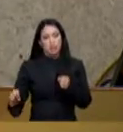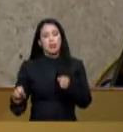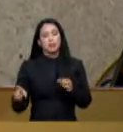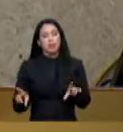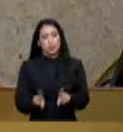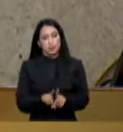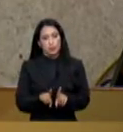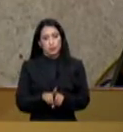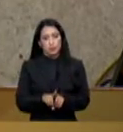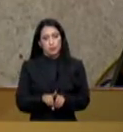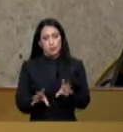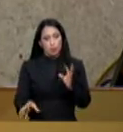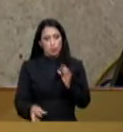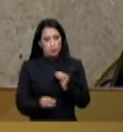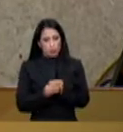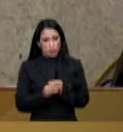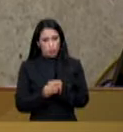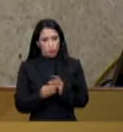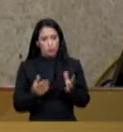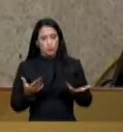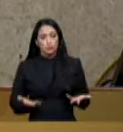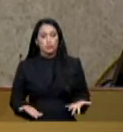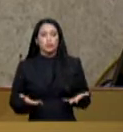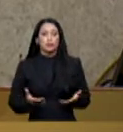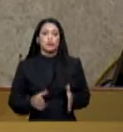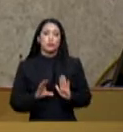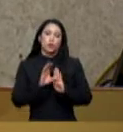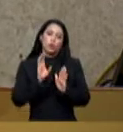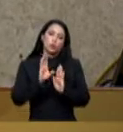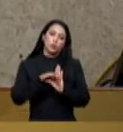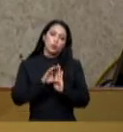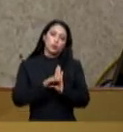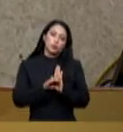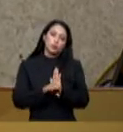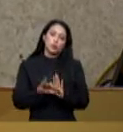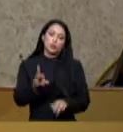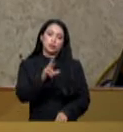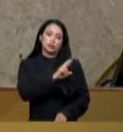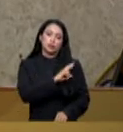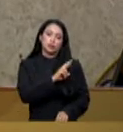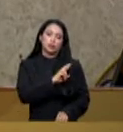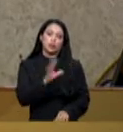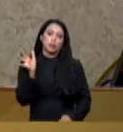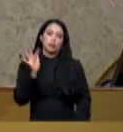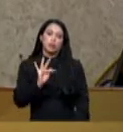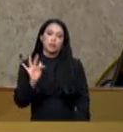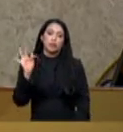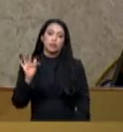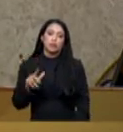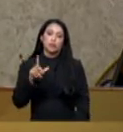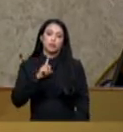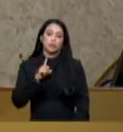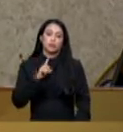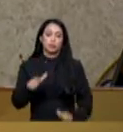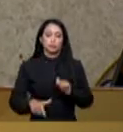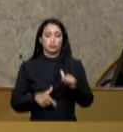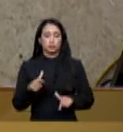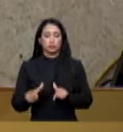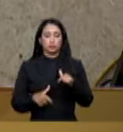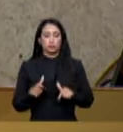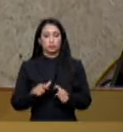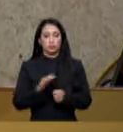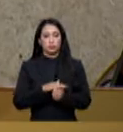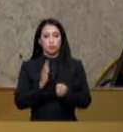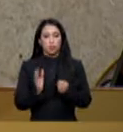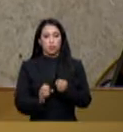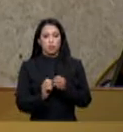B. Os objetivos, conceitos, as hipóteses e as responsabilidades federativas atinência aos serviços públicos de